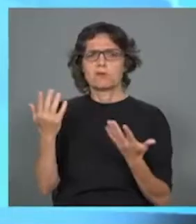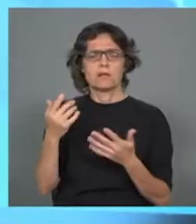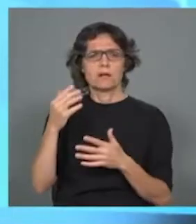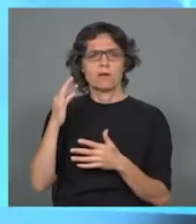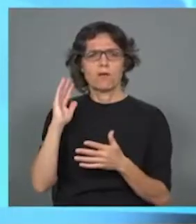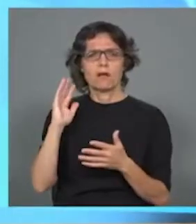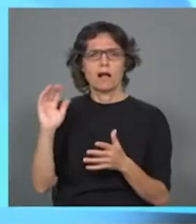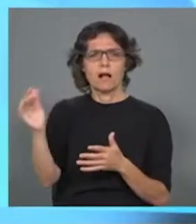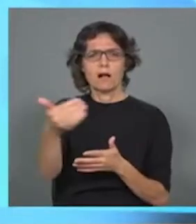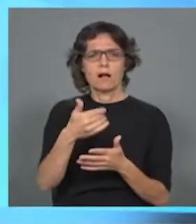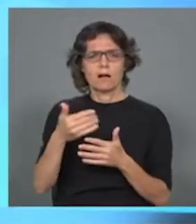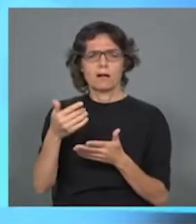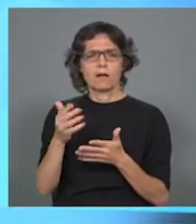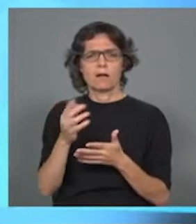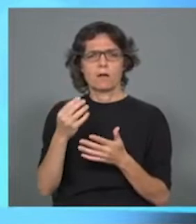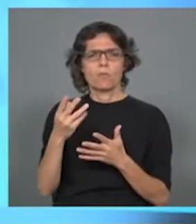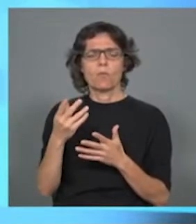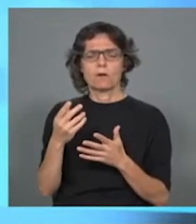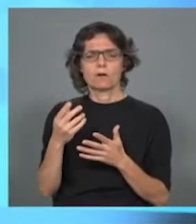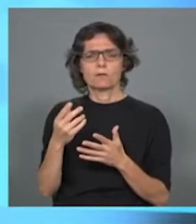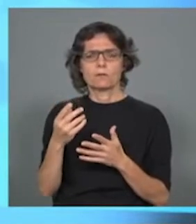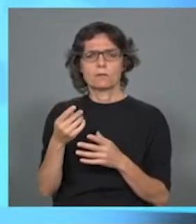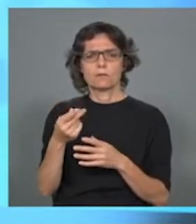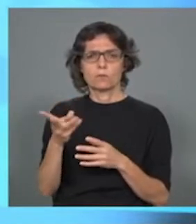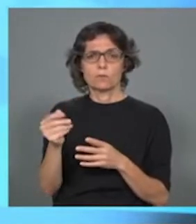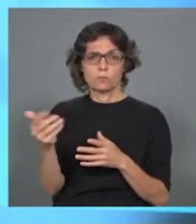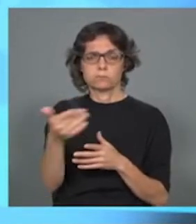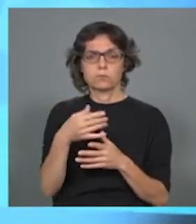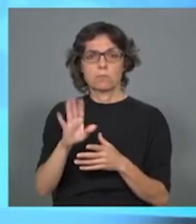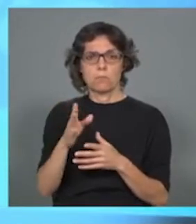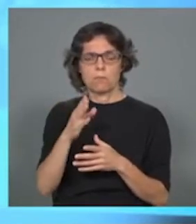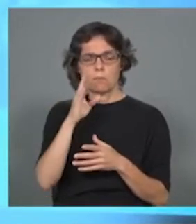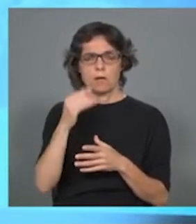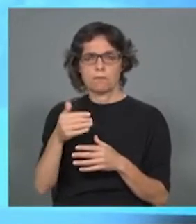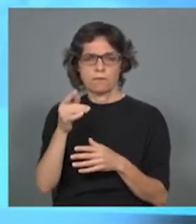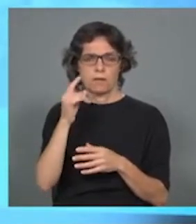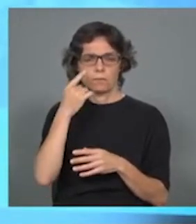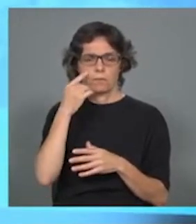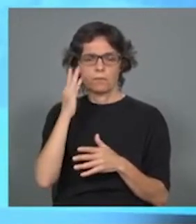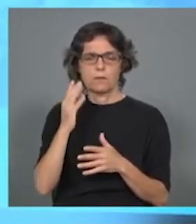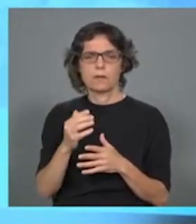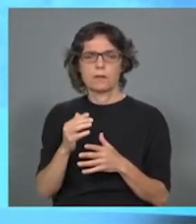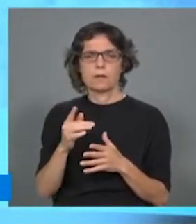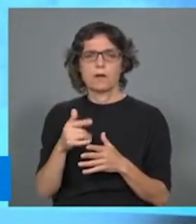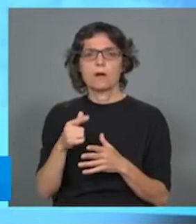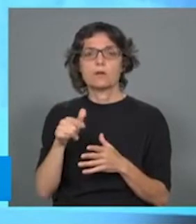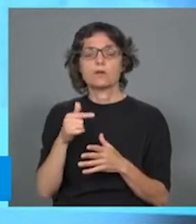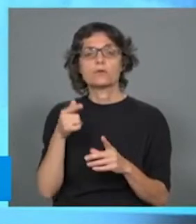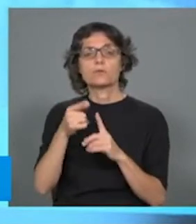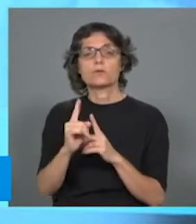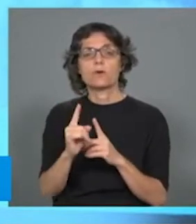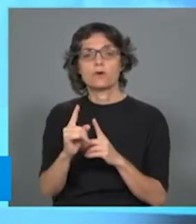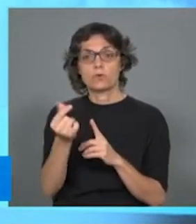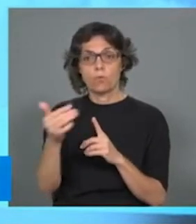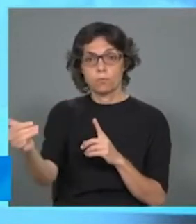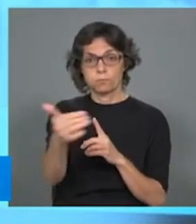finais, alguns levam ainda tempo a chegar, mas vamos saber muito em breve. Aquilo que nós nos propusemos foi